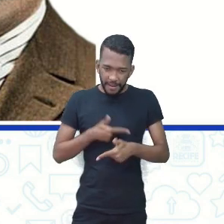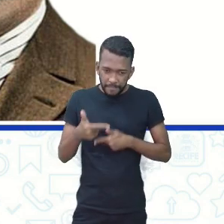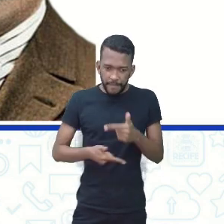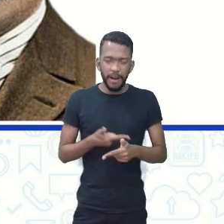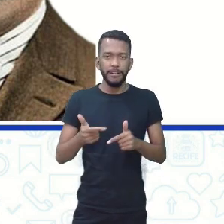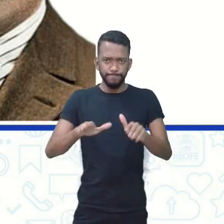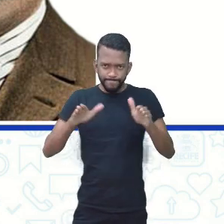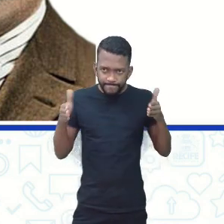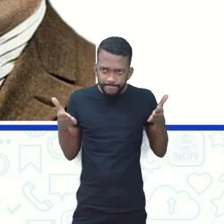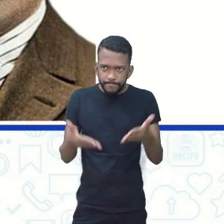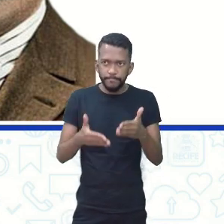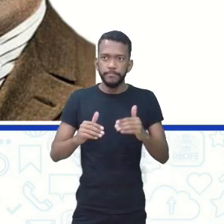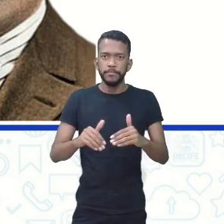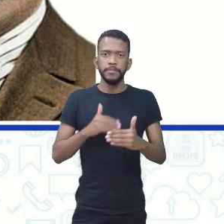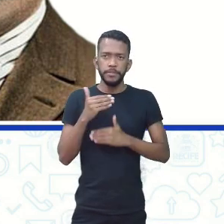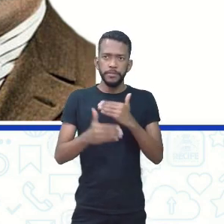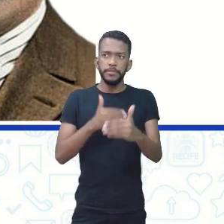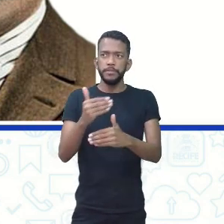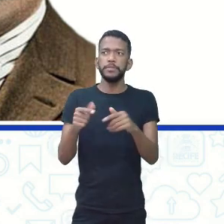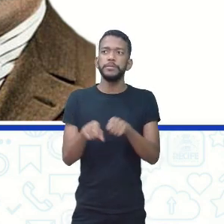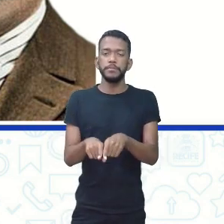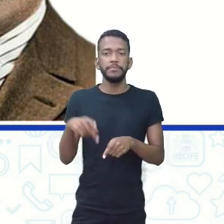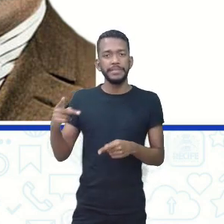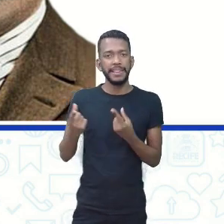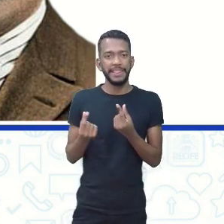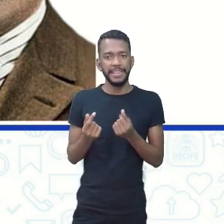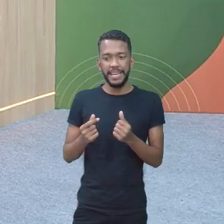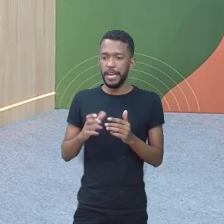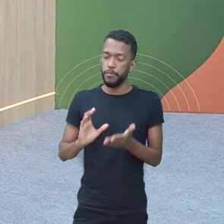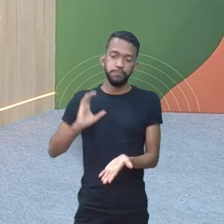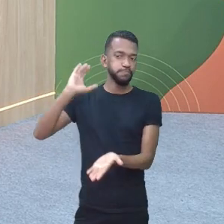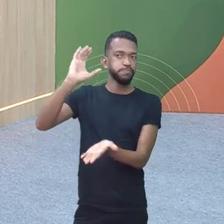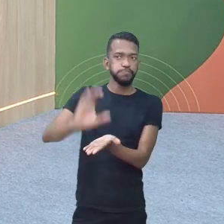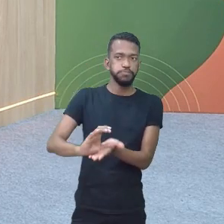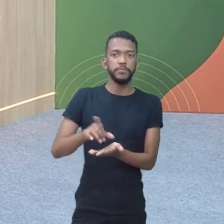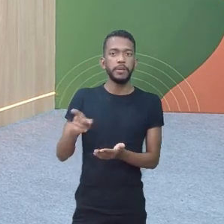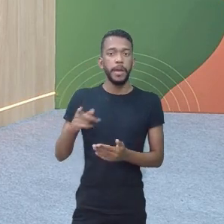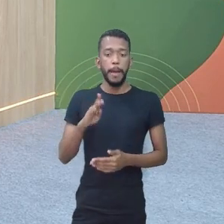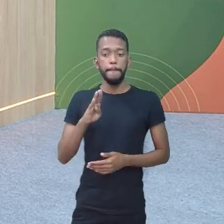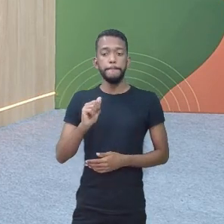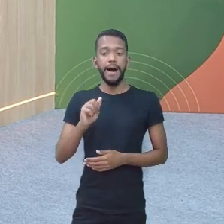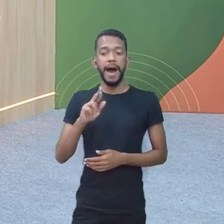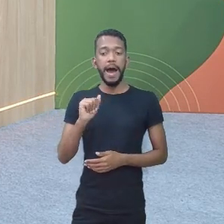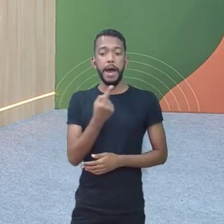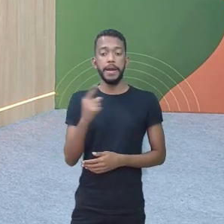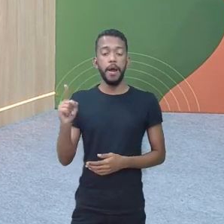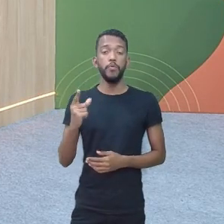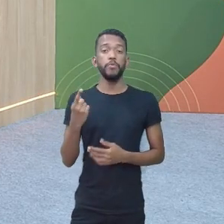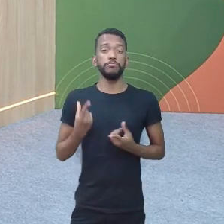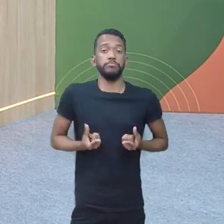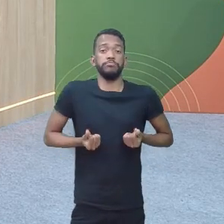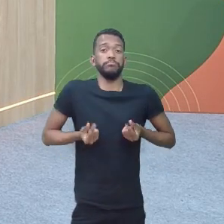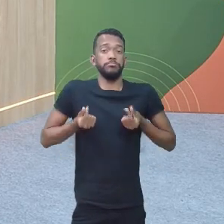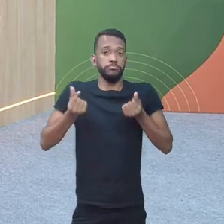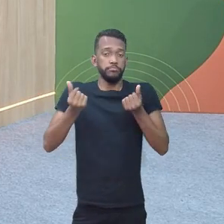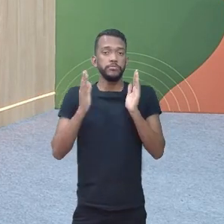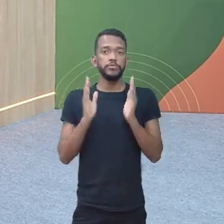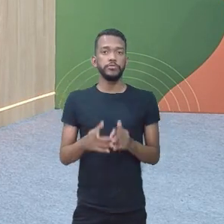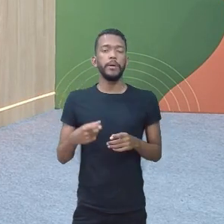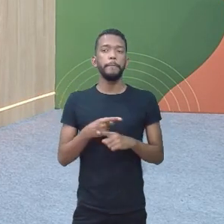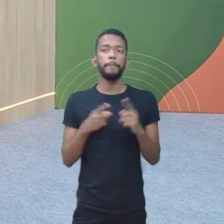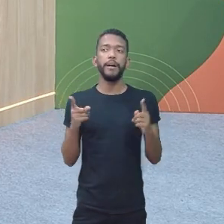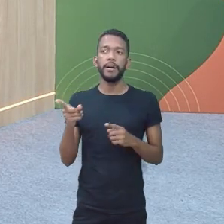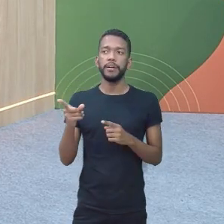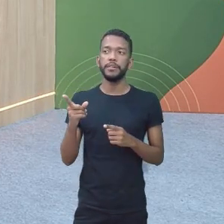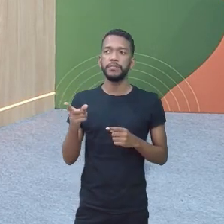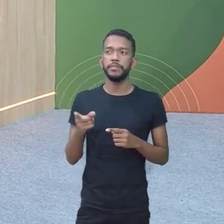seu empenho e até o seu dinheiro todo. Era um barão, então ele tinha muito dinheiro, mas vulga a lenda